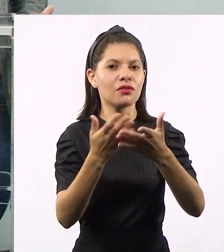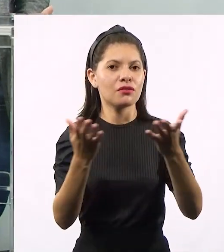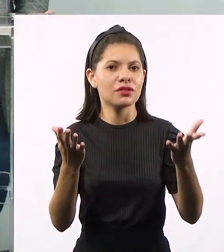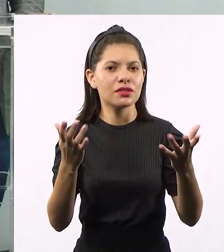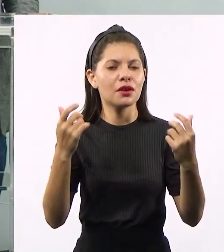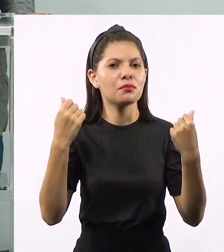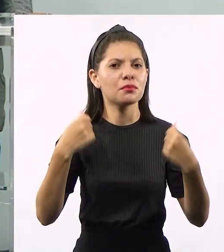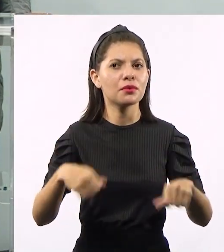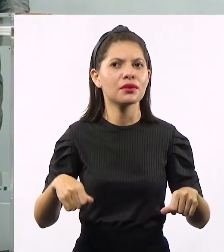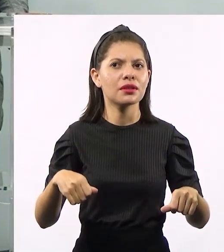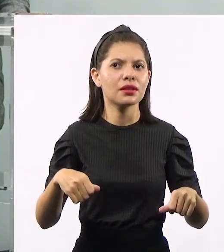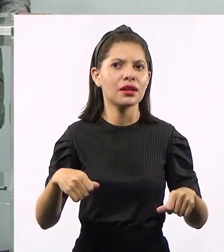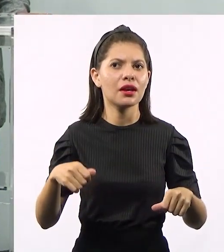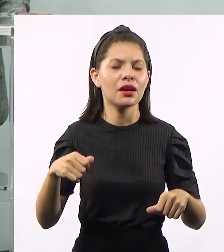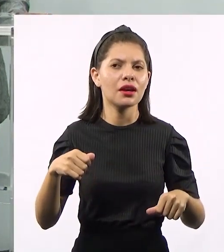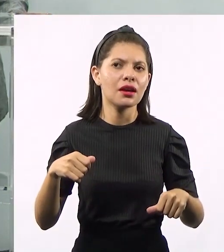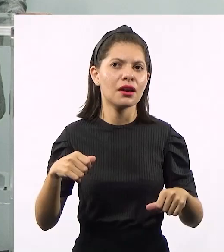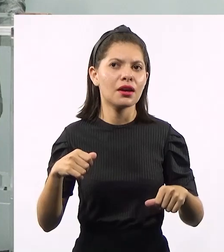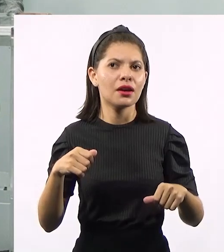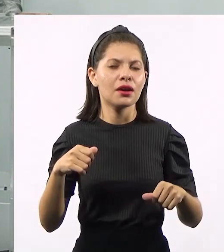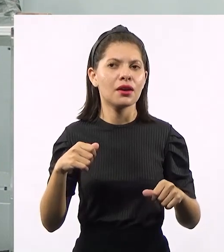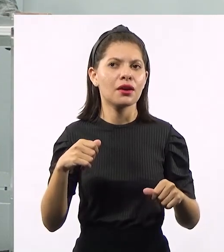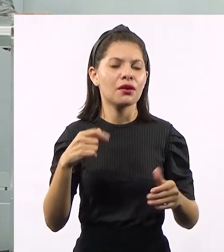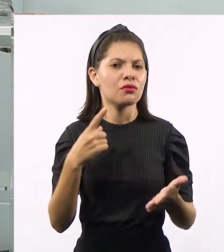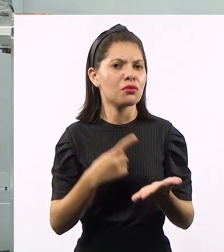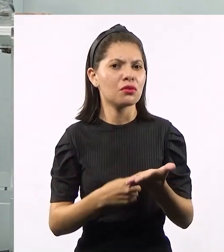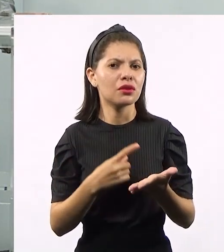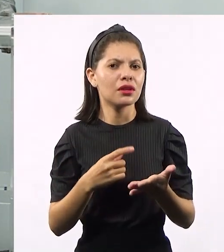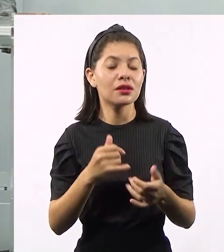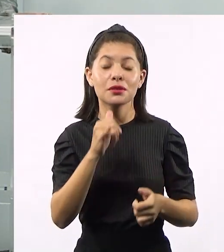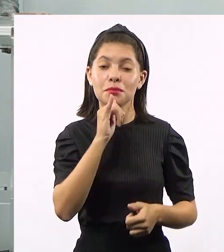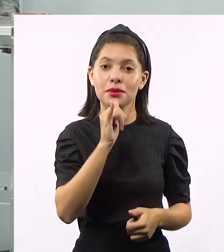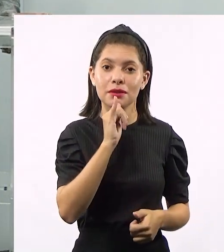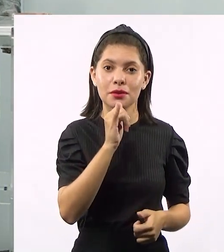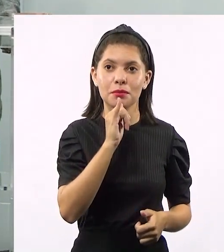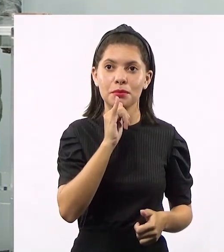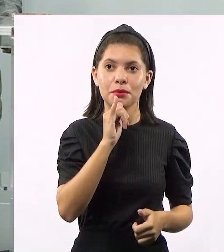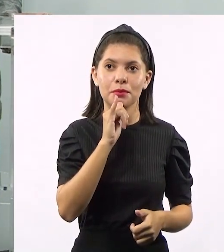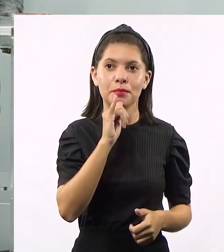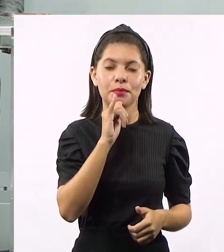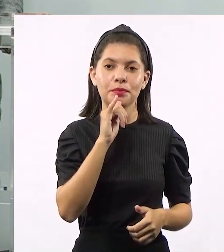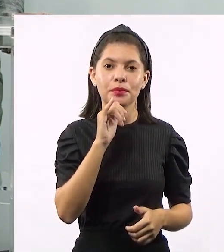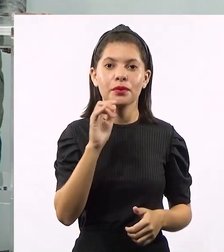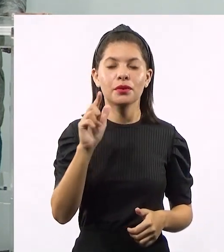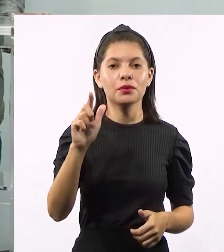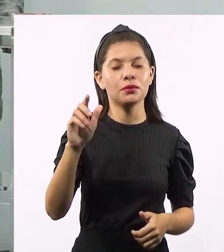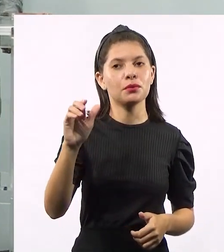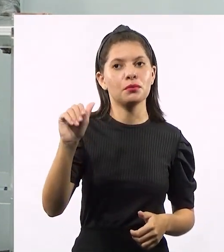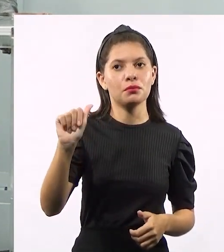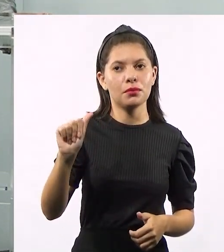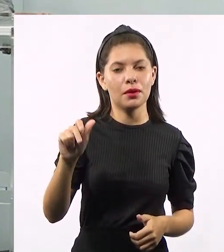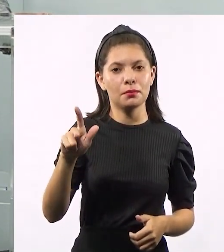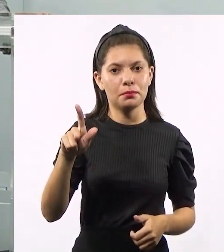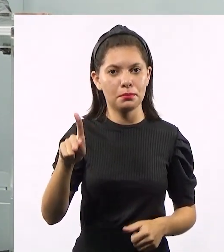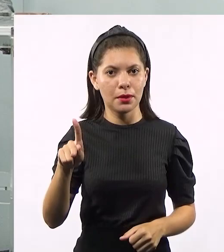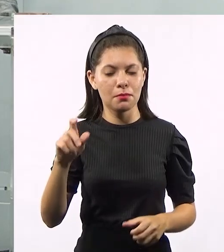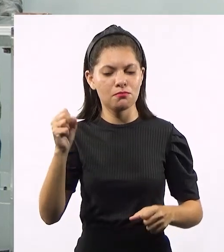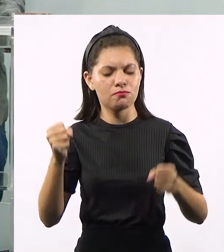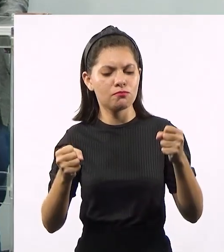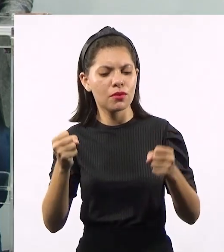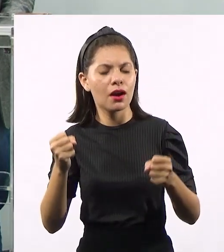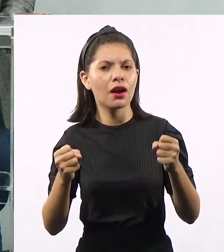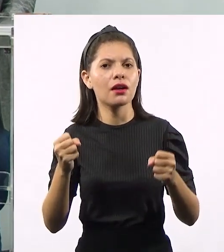dela seria você poder quantificar esse grau de concordância. E a gente vê, por exemplo, nos carros por aplicativos, que você